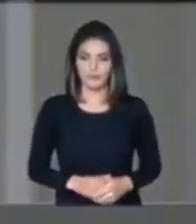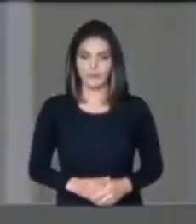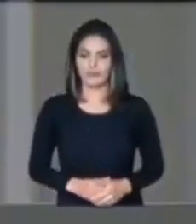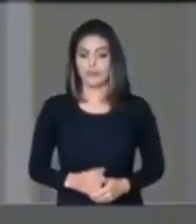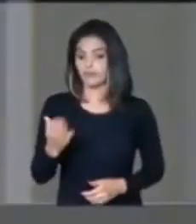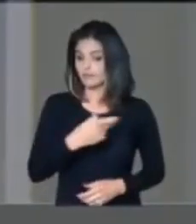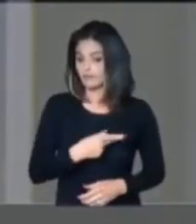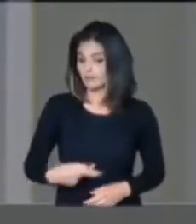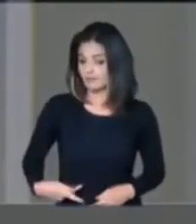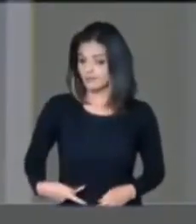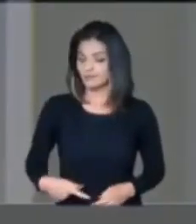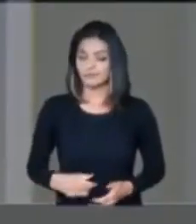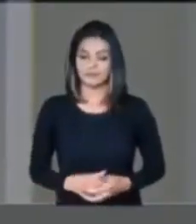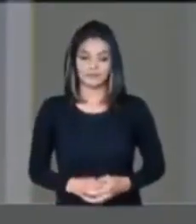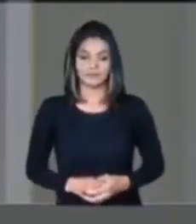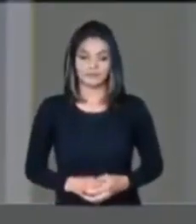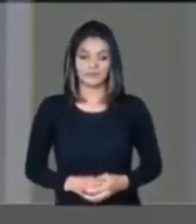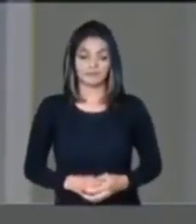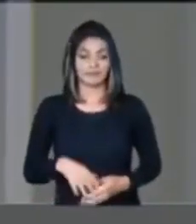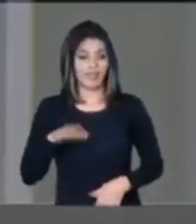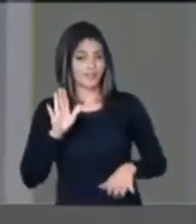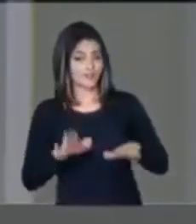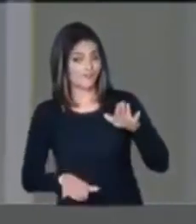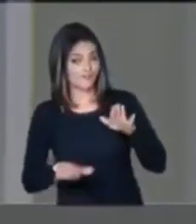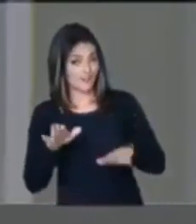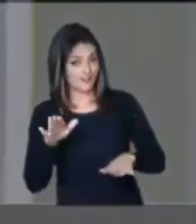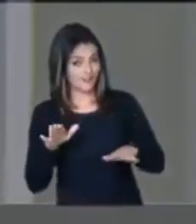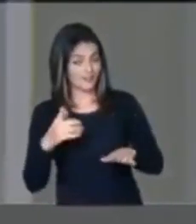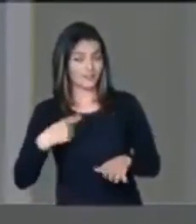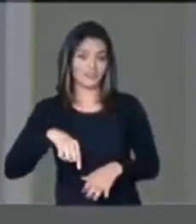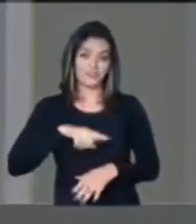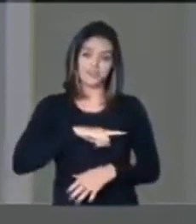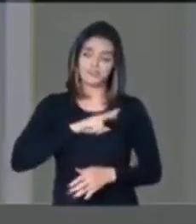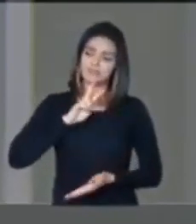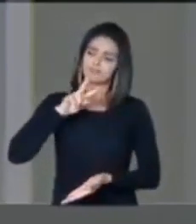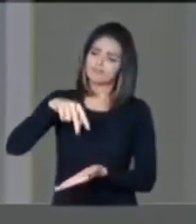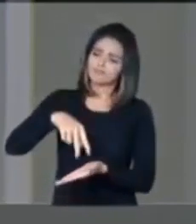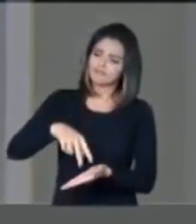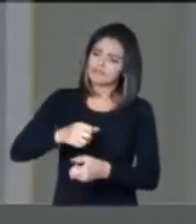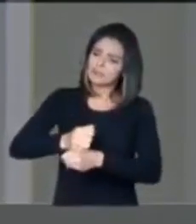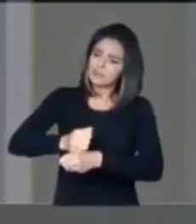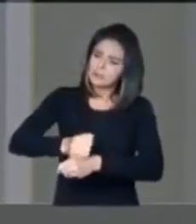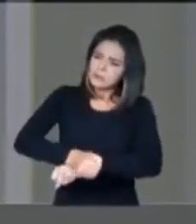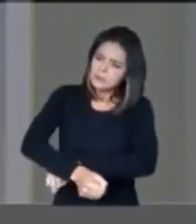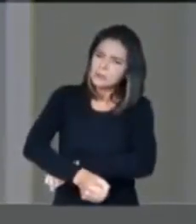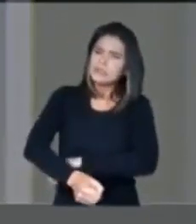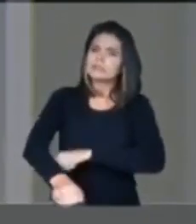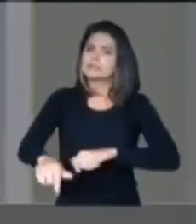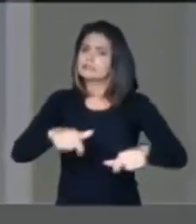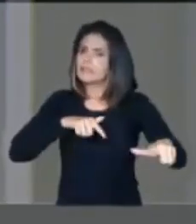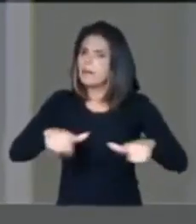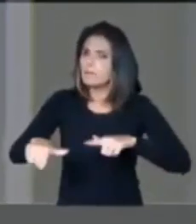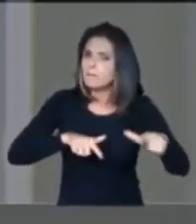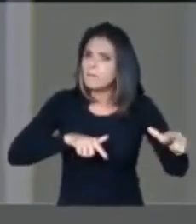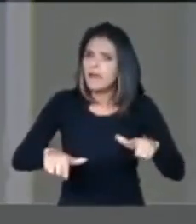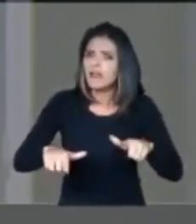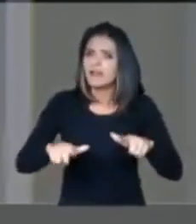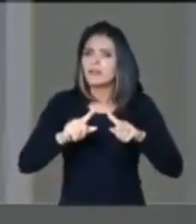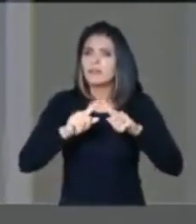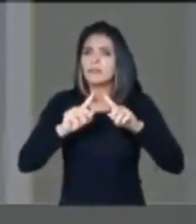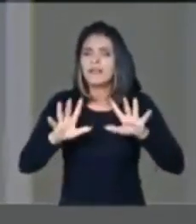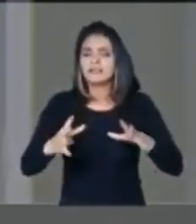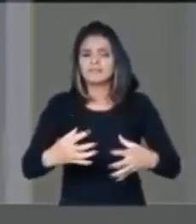Senhora presidente, a gente às vezes vem para cá, se dedica, trabalha e fica com